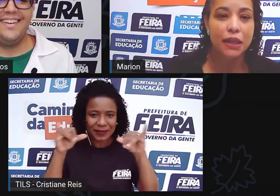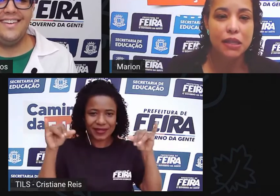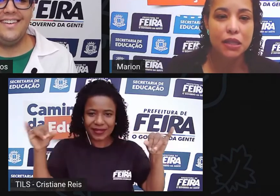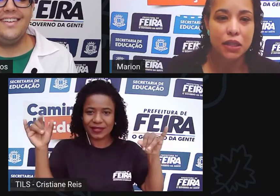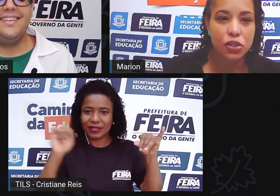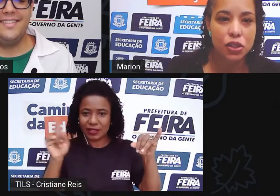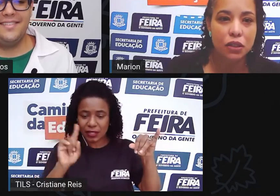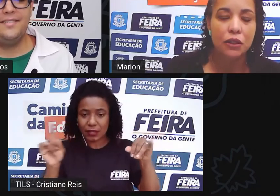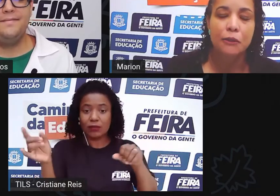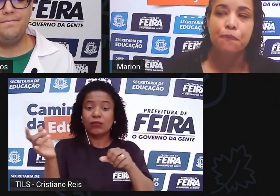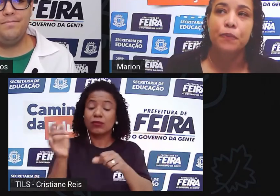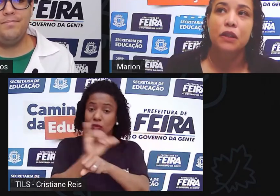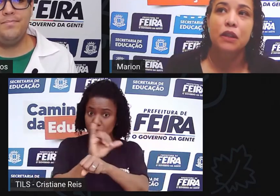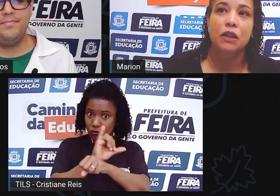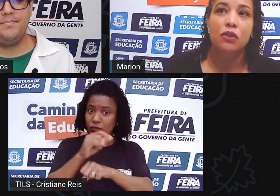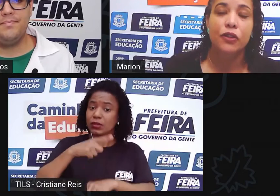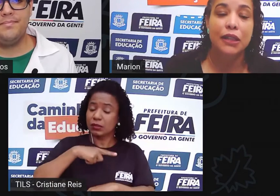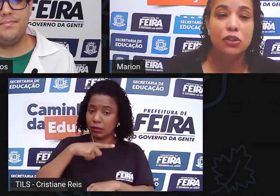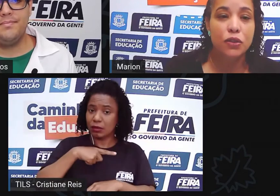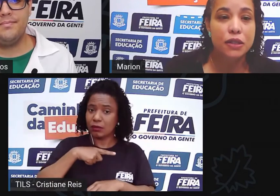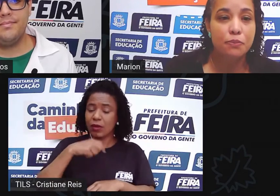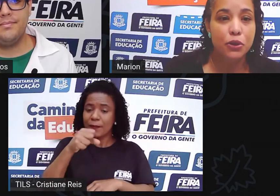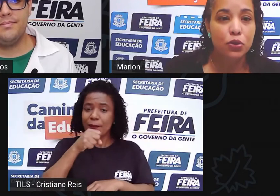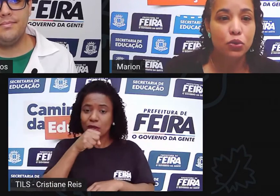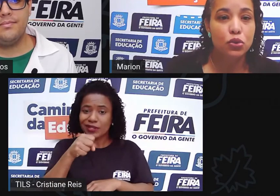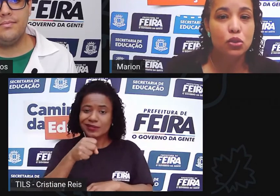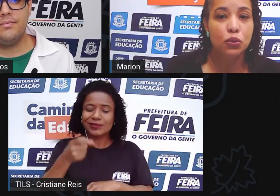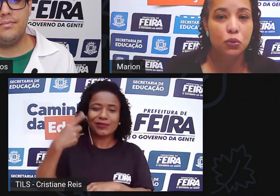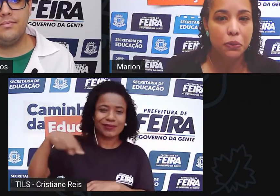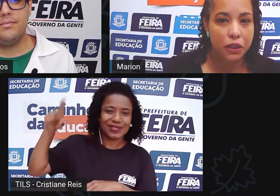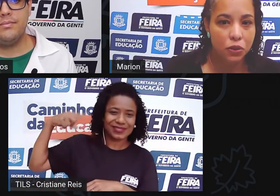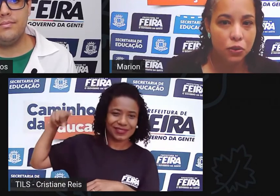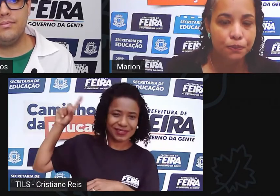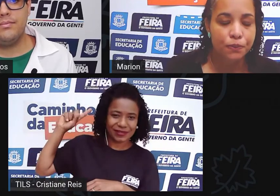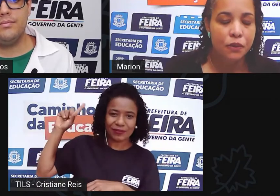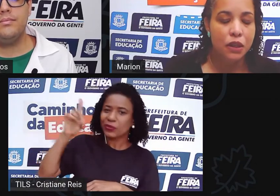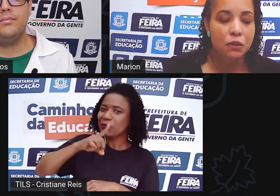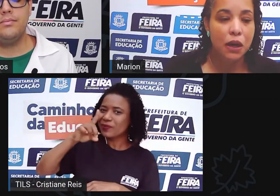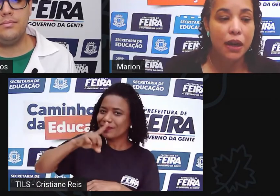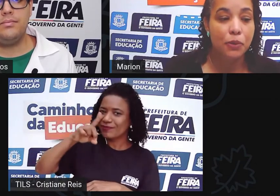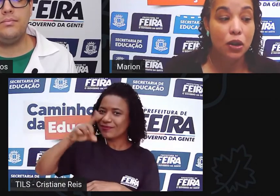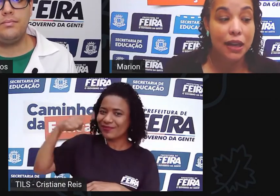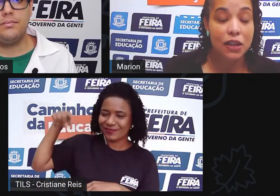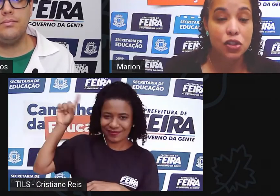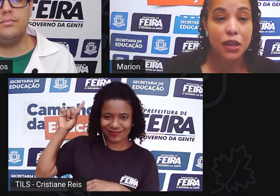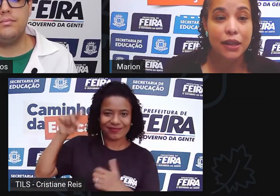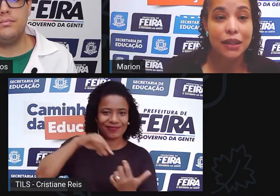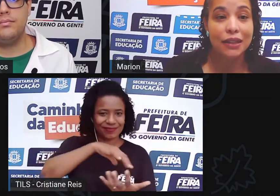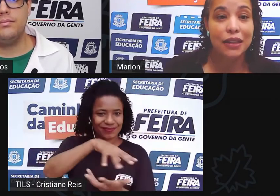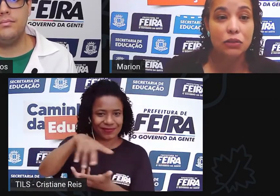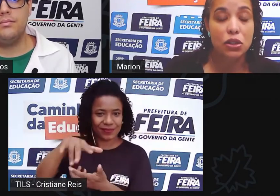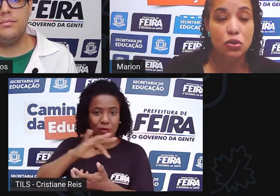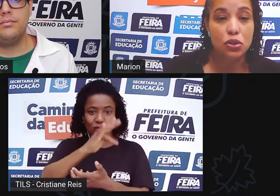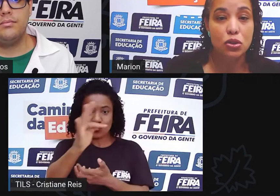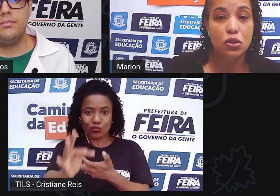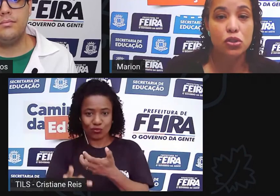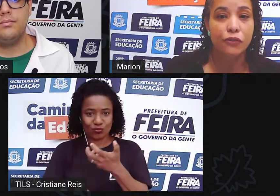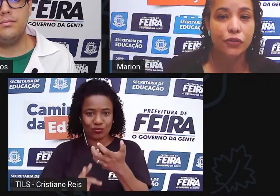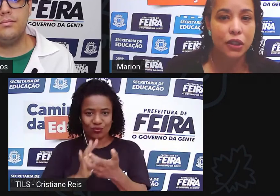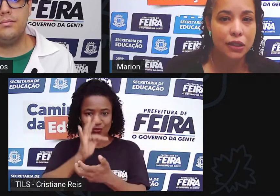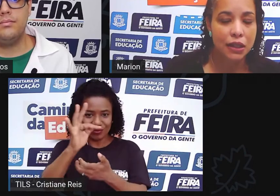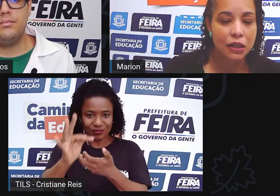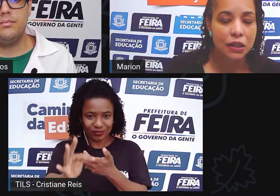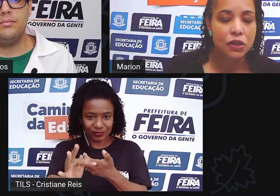bem interessante. O Fantástico exibiu, no último domingo, uma reportagem retratando as condições